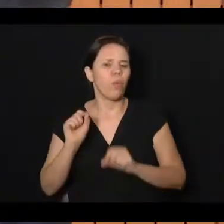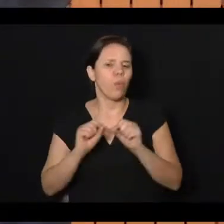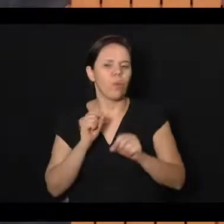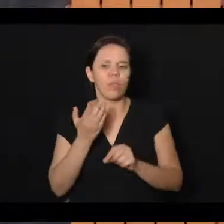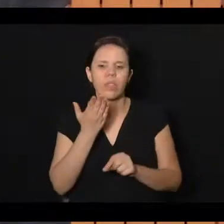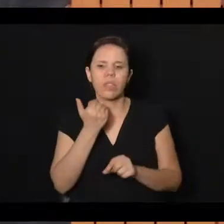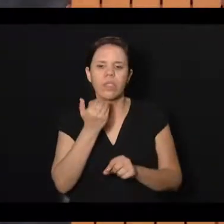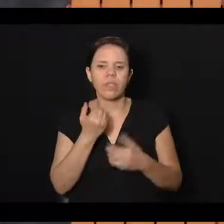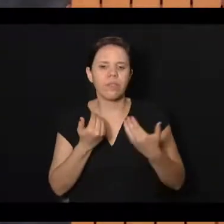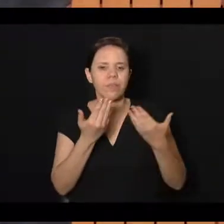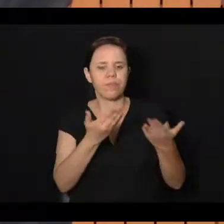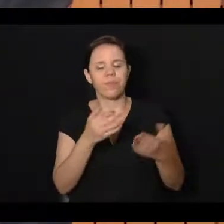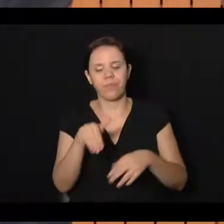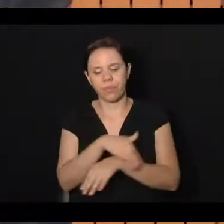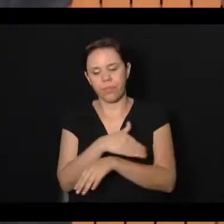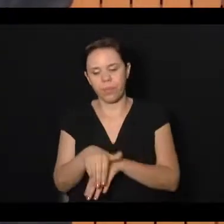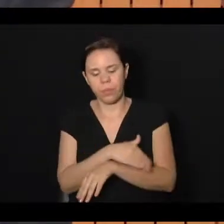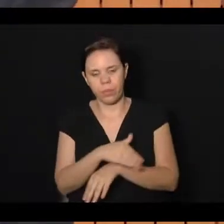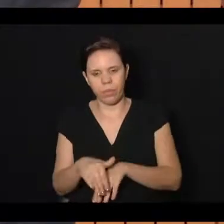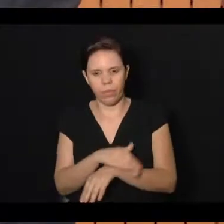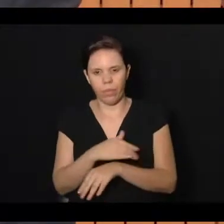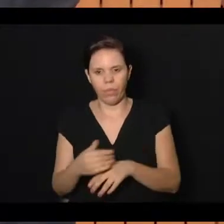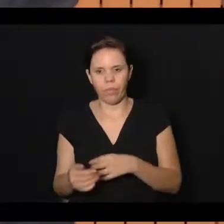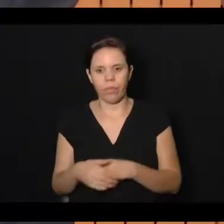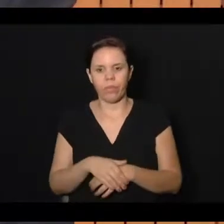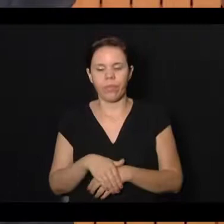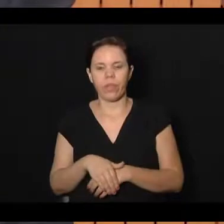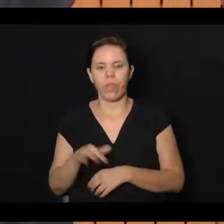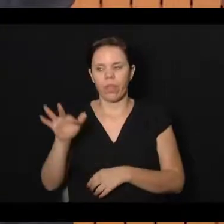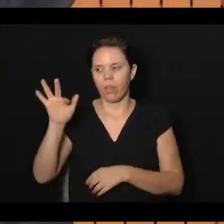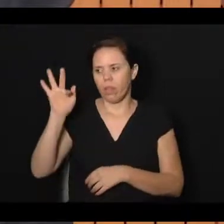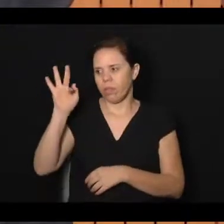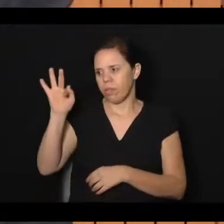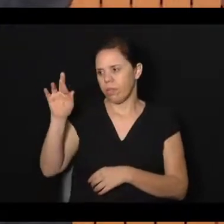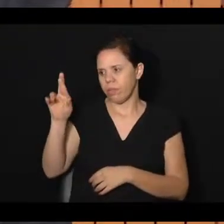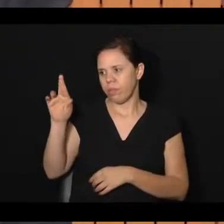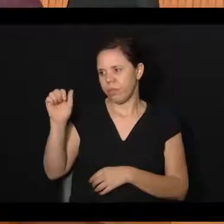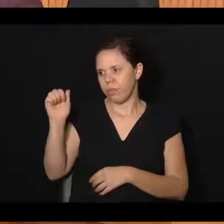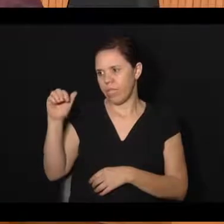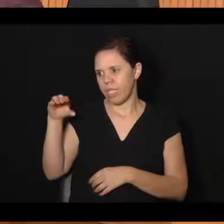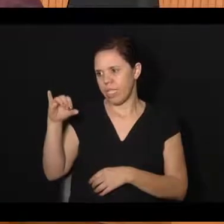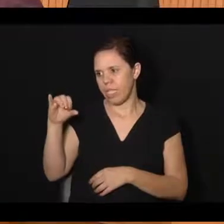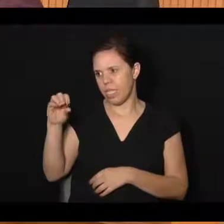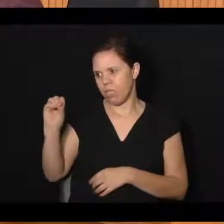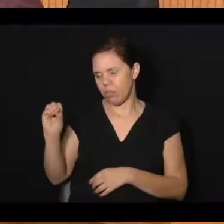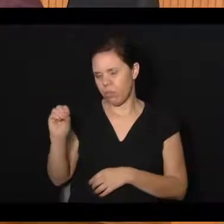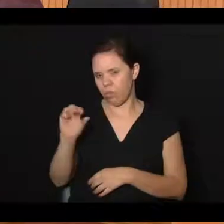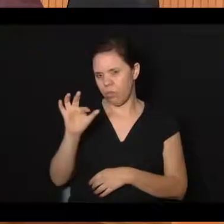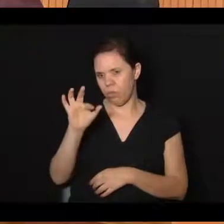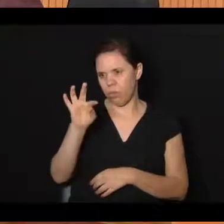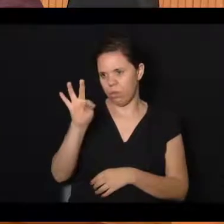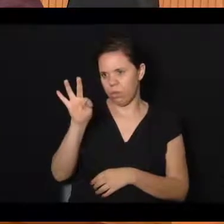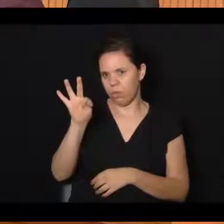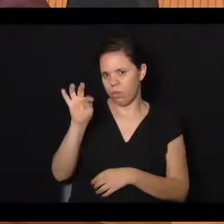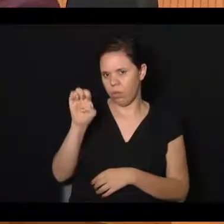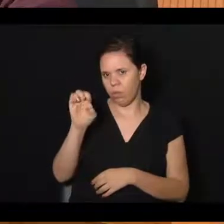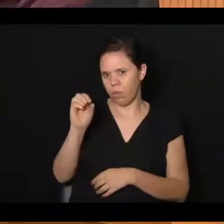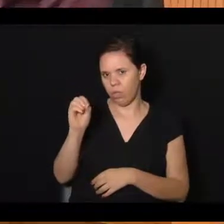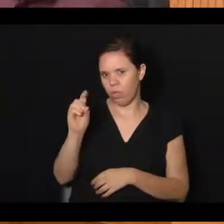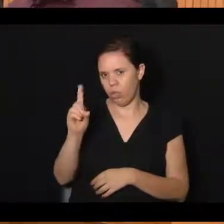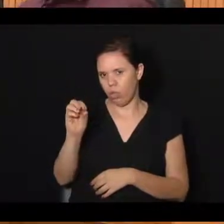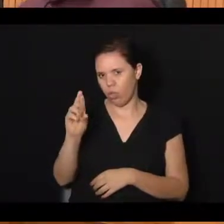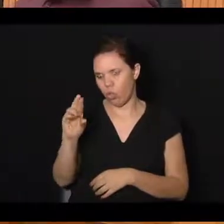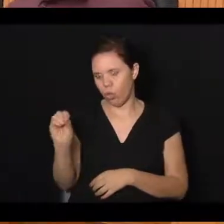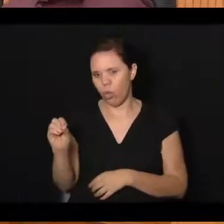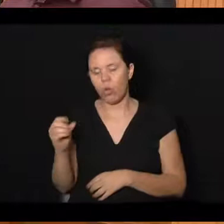servida na francisco teodoro que é bem distante do centro vocês sabem porque esse não tem um outro